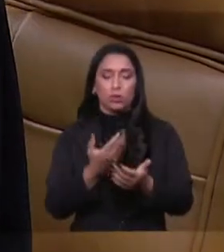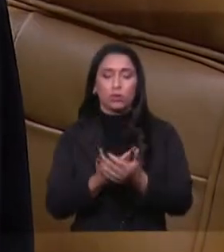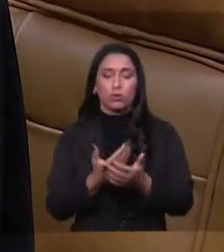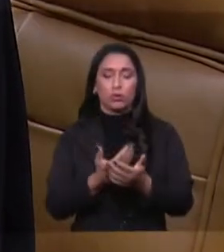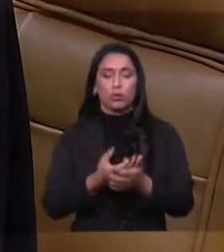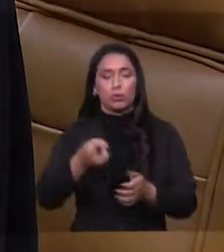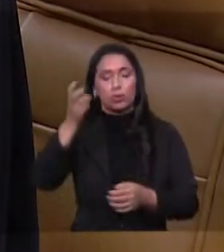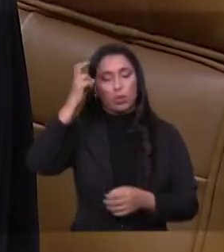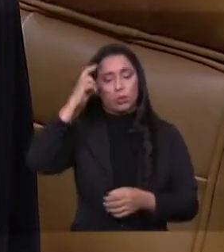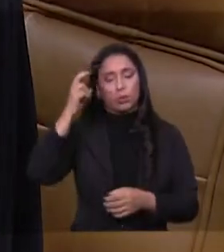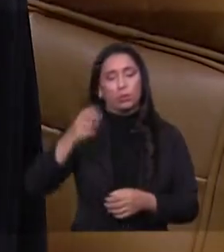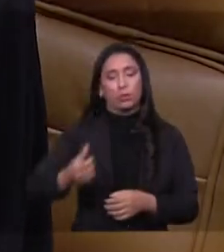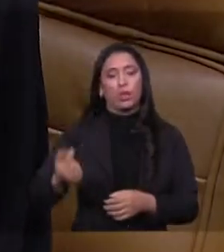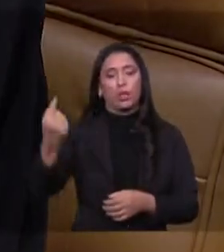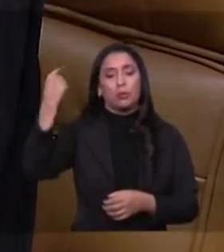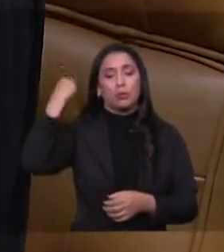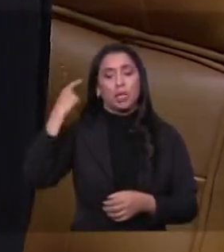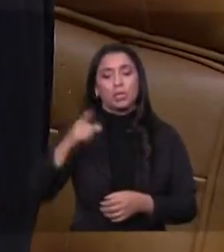realizado nos termos do decreto